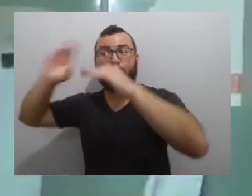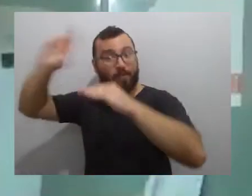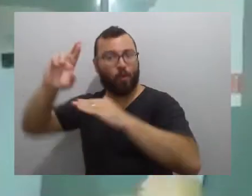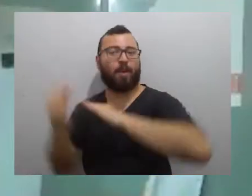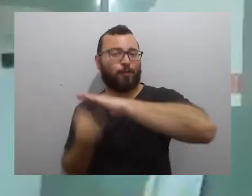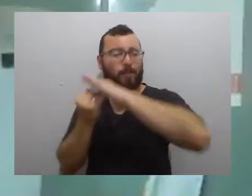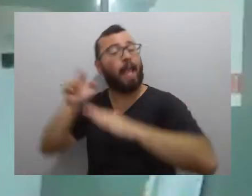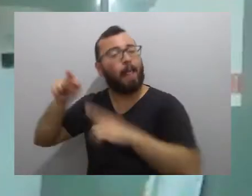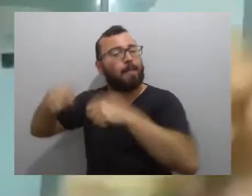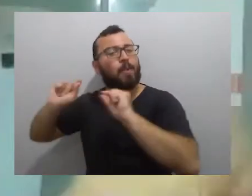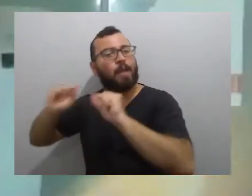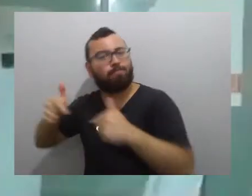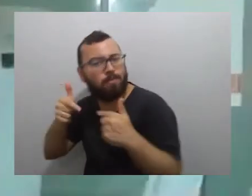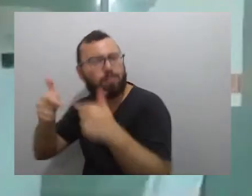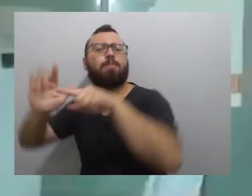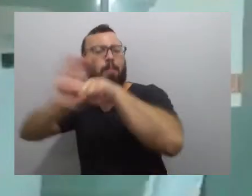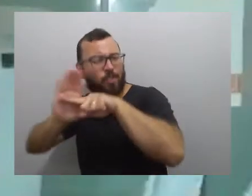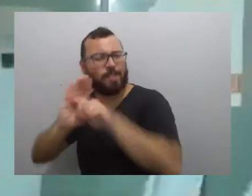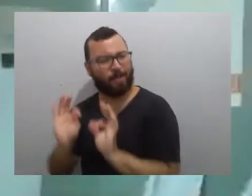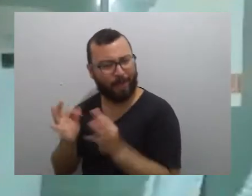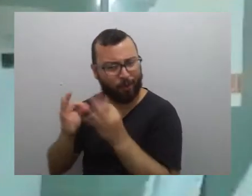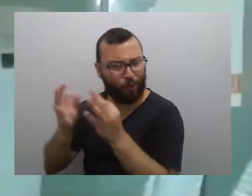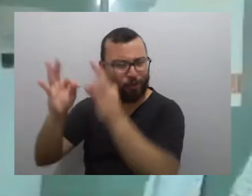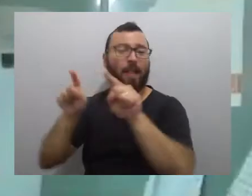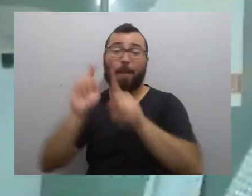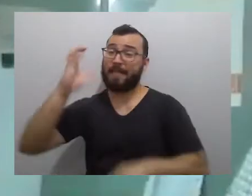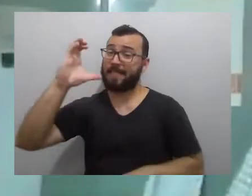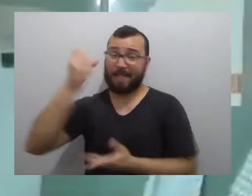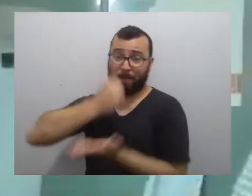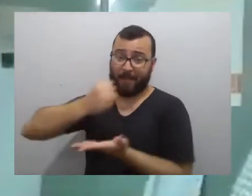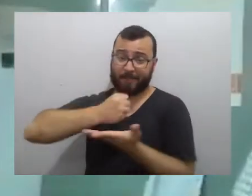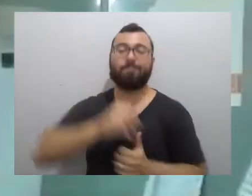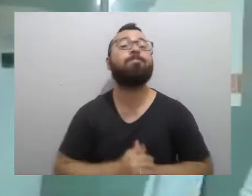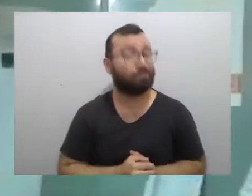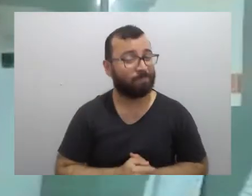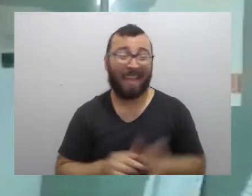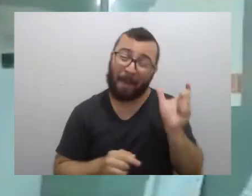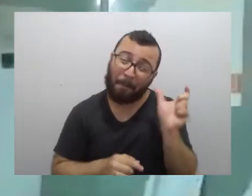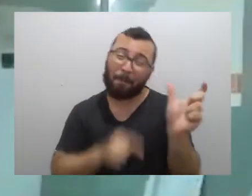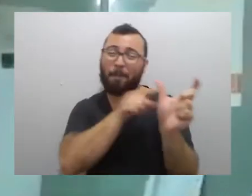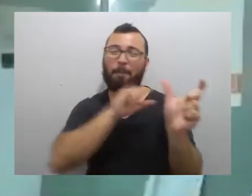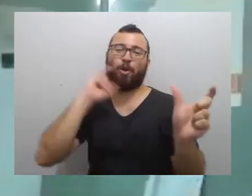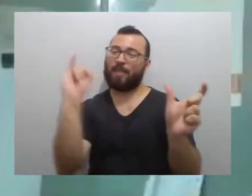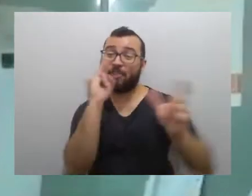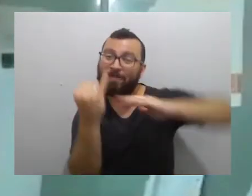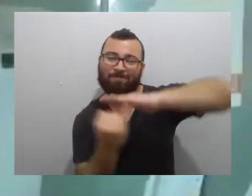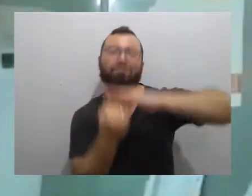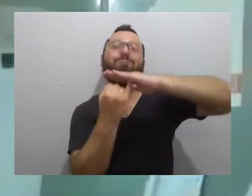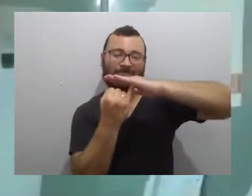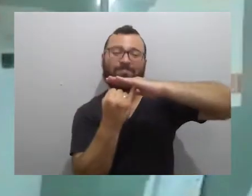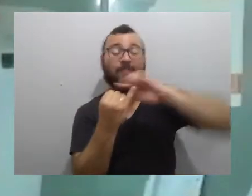palavra importante nessa história. Institutos. Partia-se do quê? Olha, as nossas universidades, especialmente na